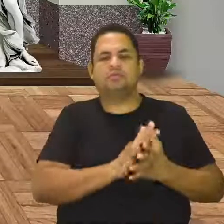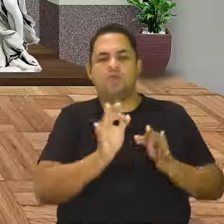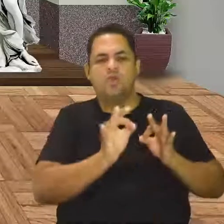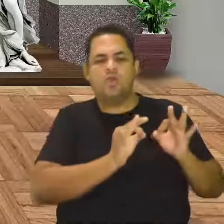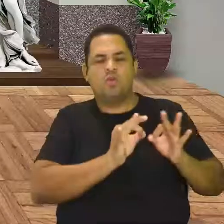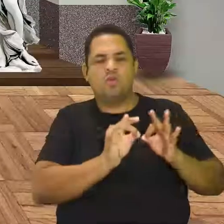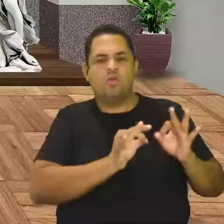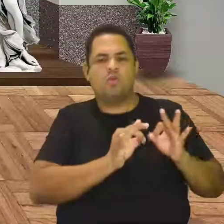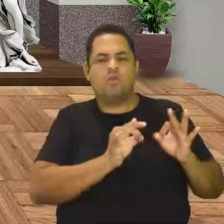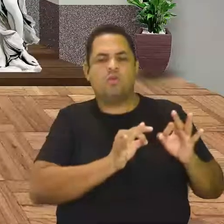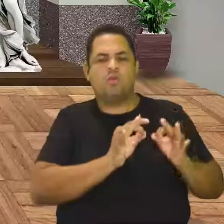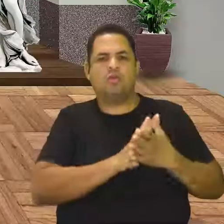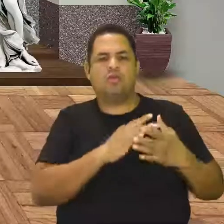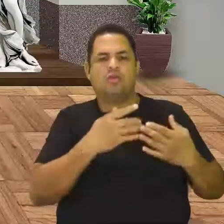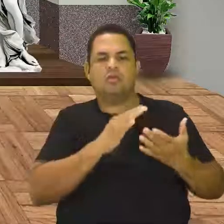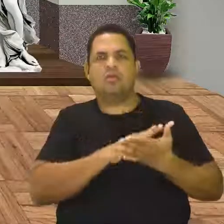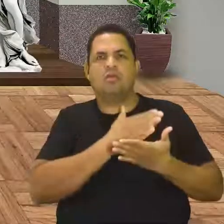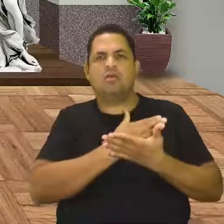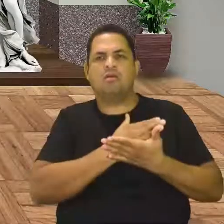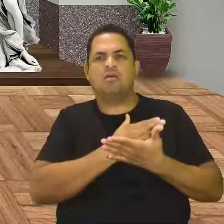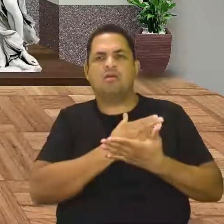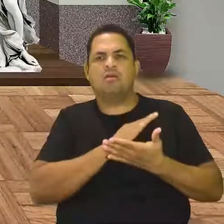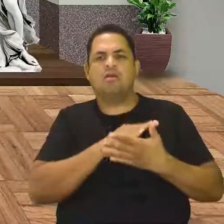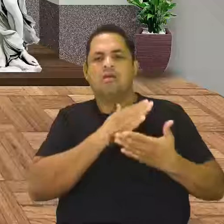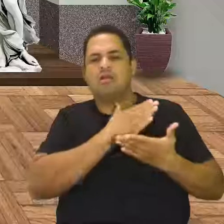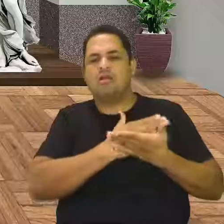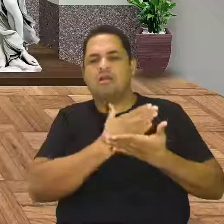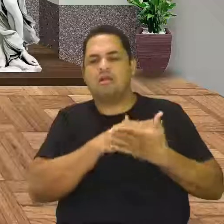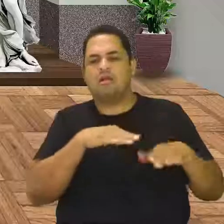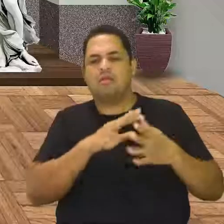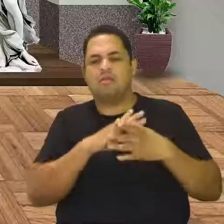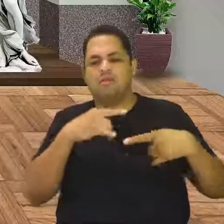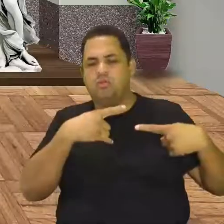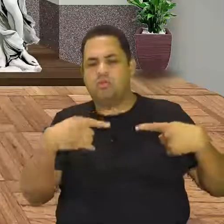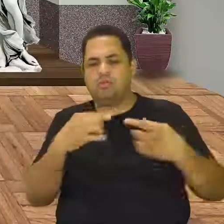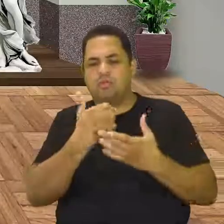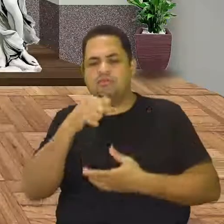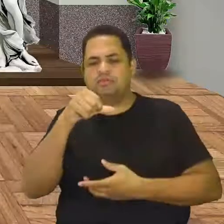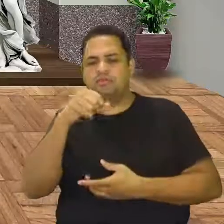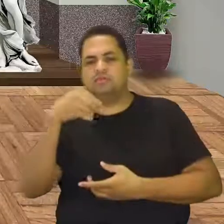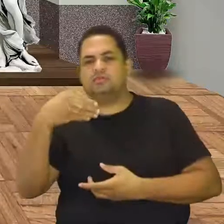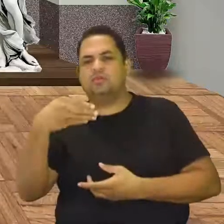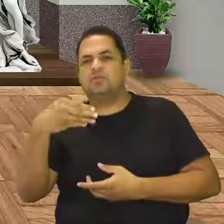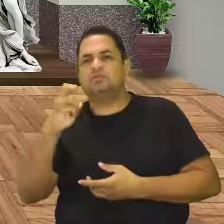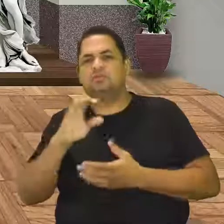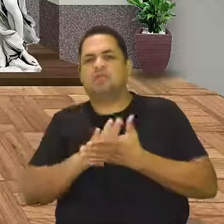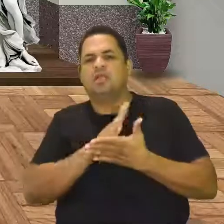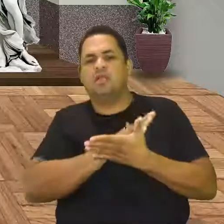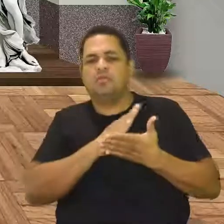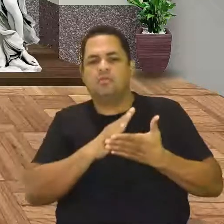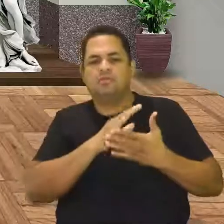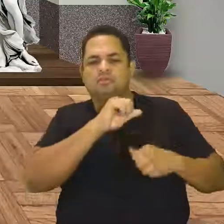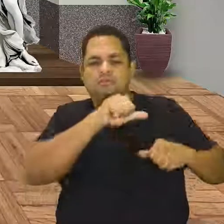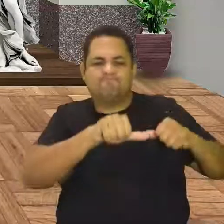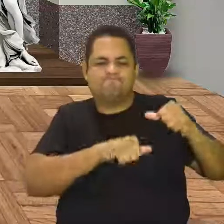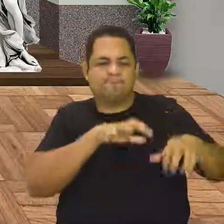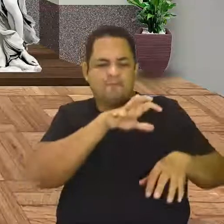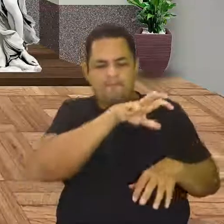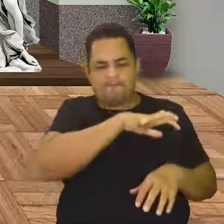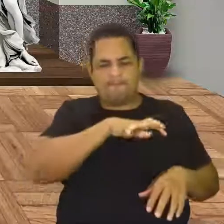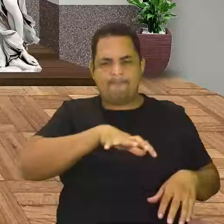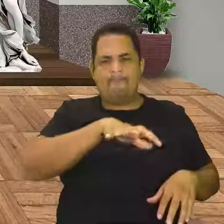criação, a guerra termina em 1945. Então, a partir daí nós vamos ver a transformação daquela região. Uma